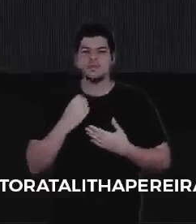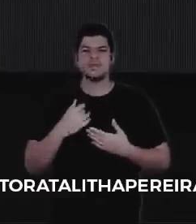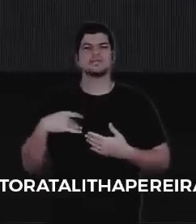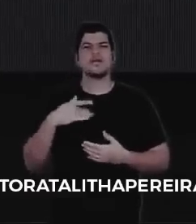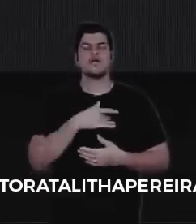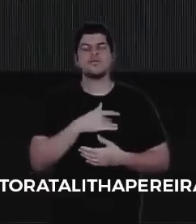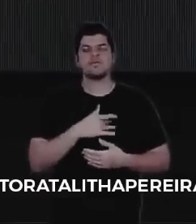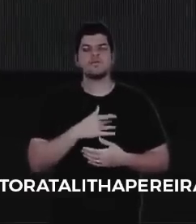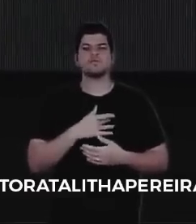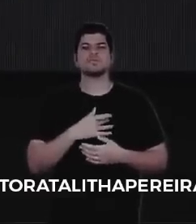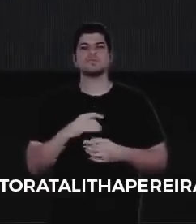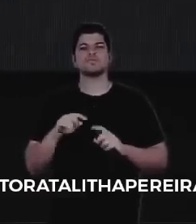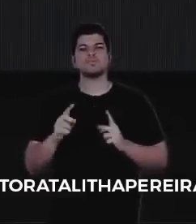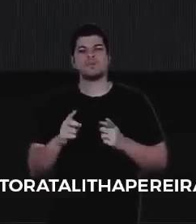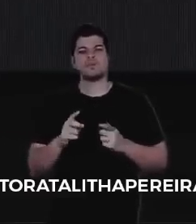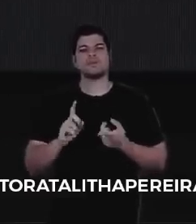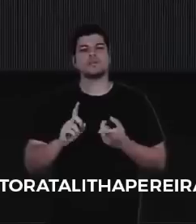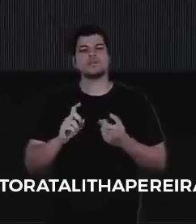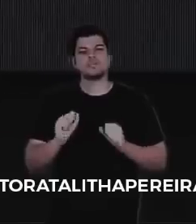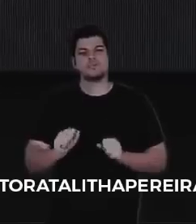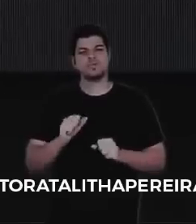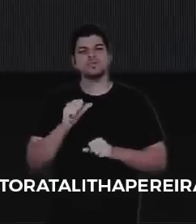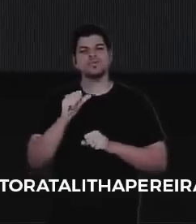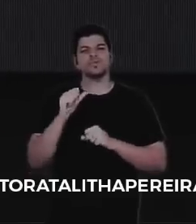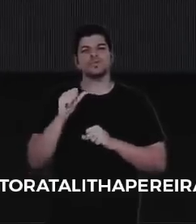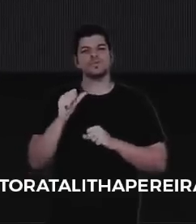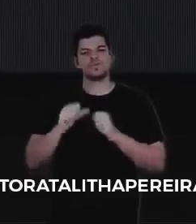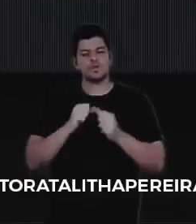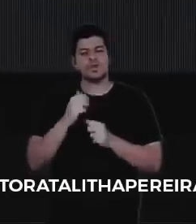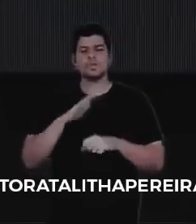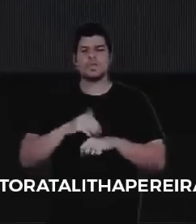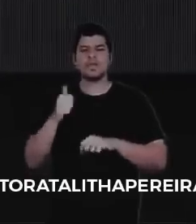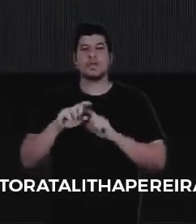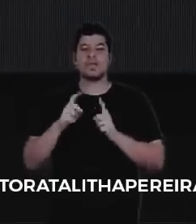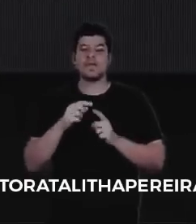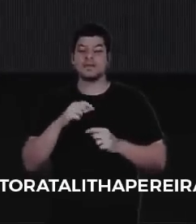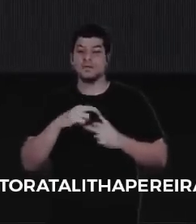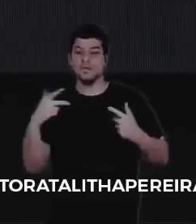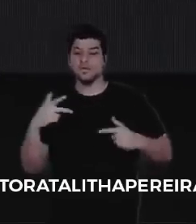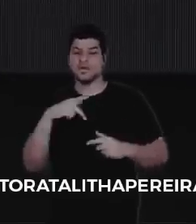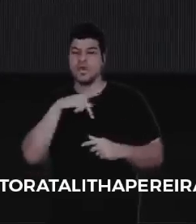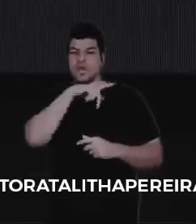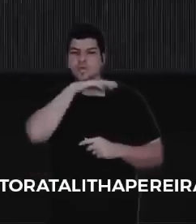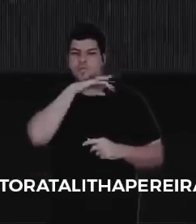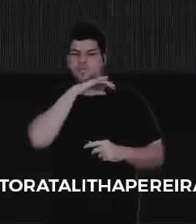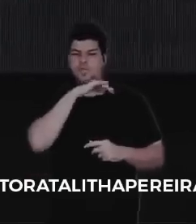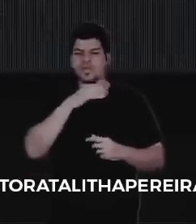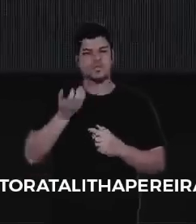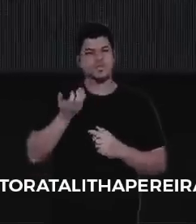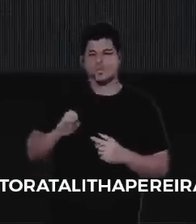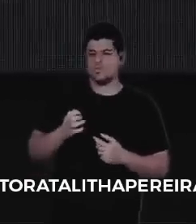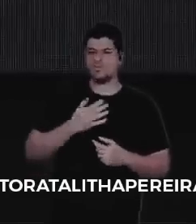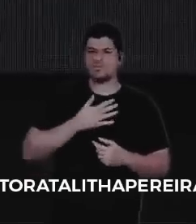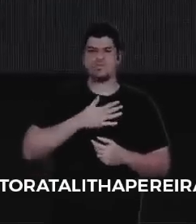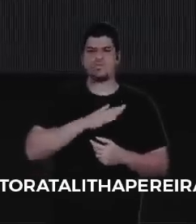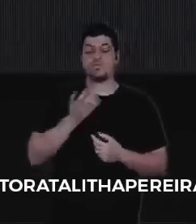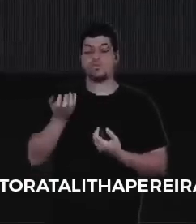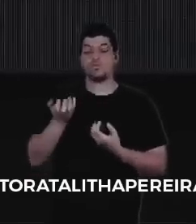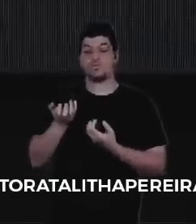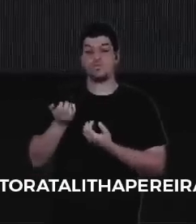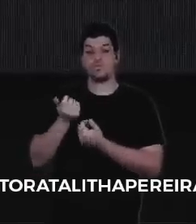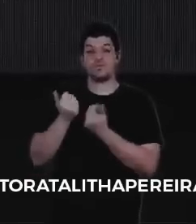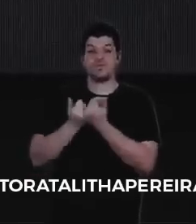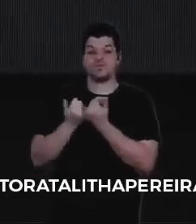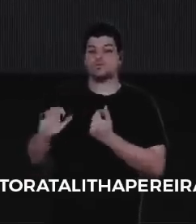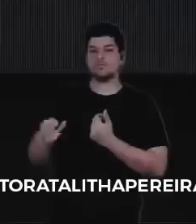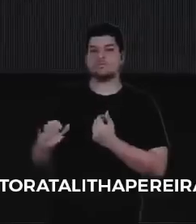que estão fazendo mal, e essas pessoas não querem abandonar, não querem trocar. Eu aprendi que não